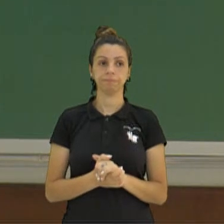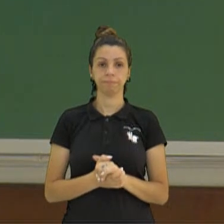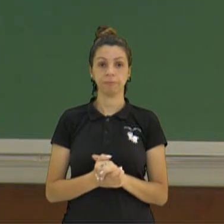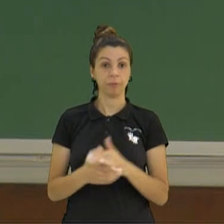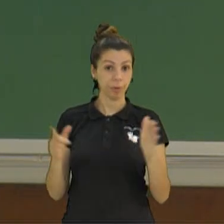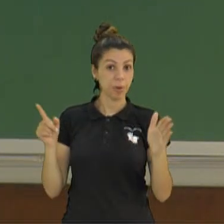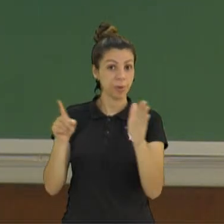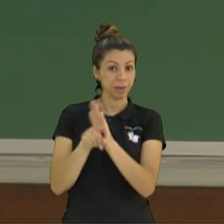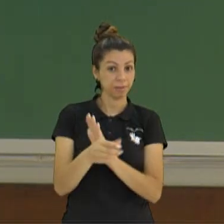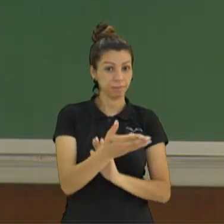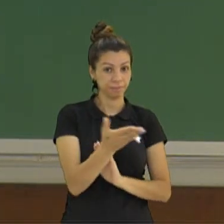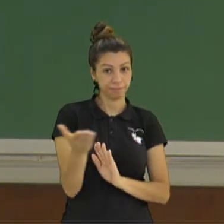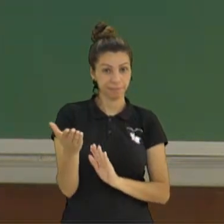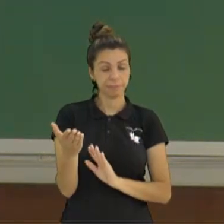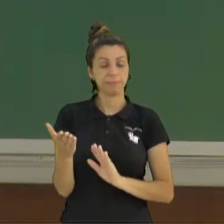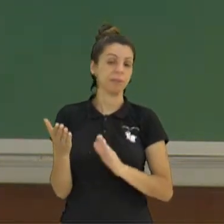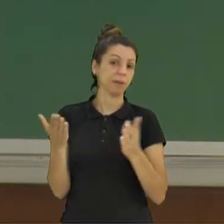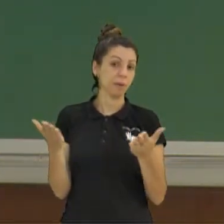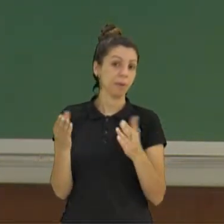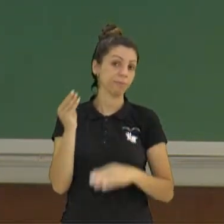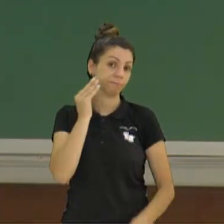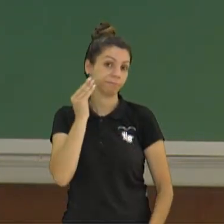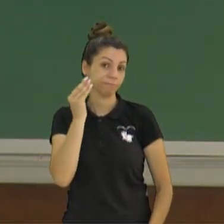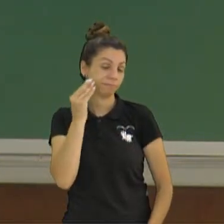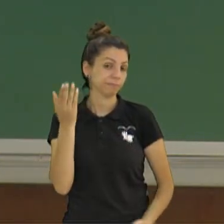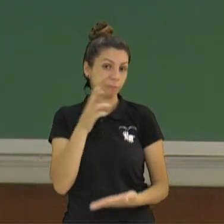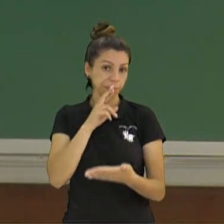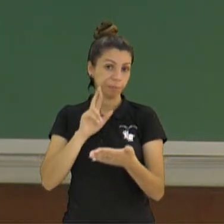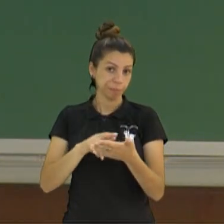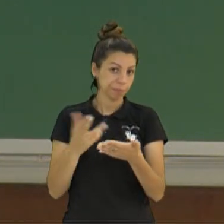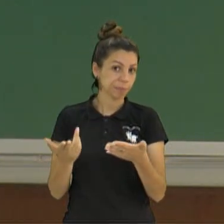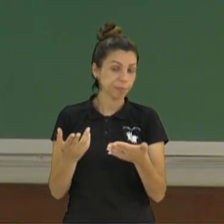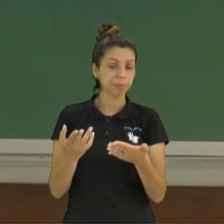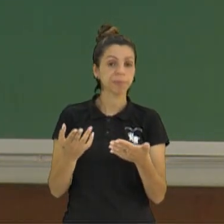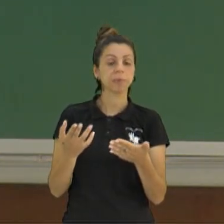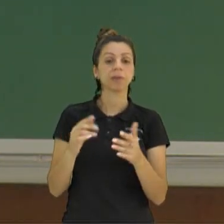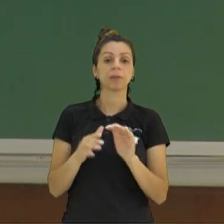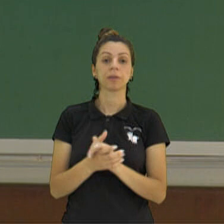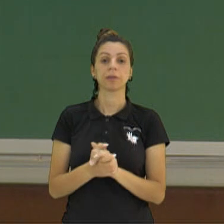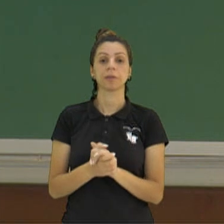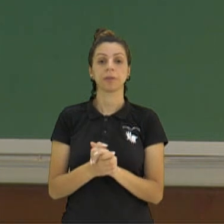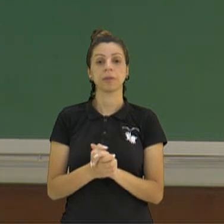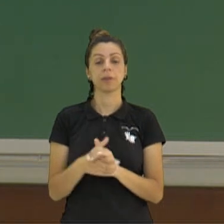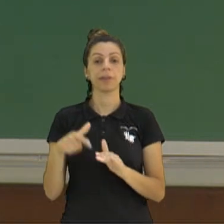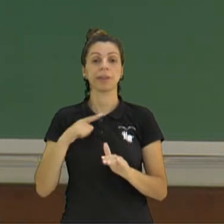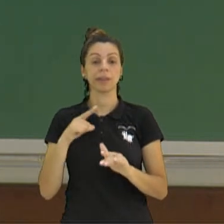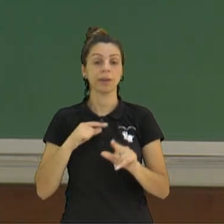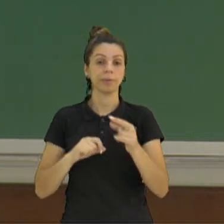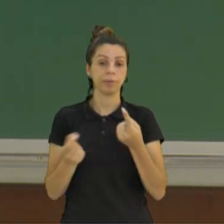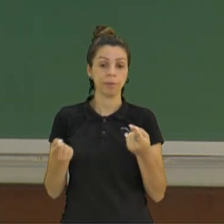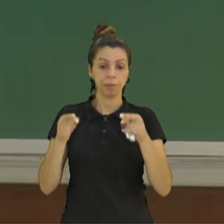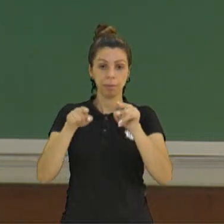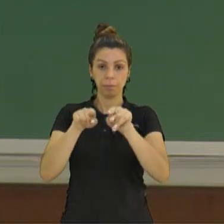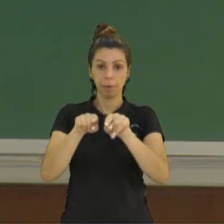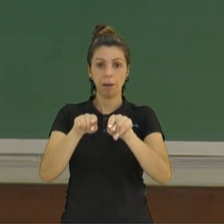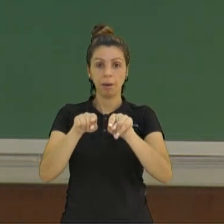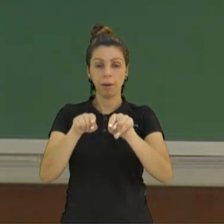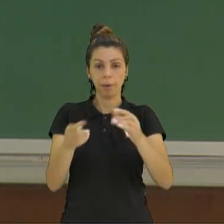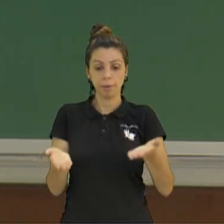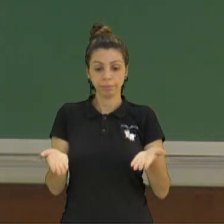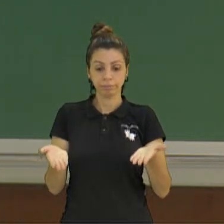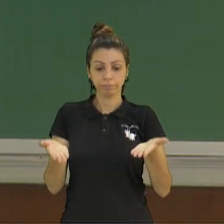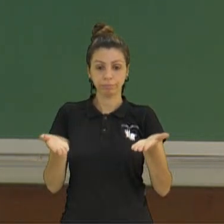você, tá? Nós vamos testar essas ideias que nós conversamos. Lembra? Diretamente proporcionais. As duas vão aumentar